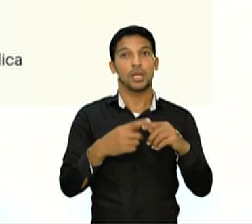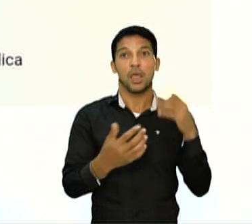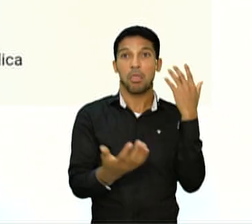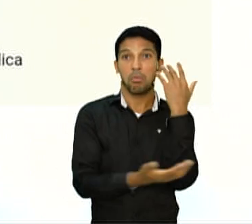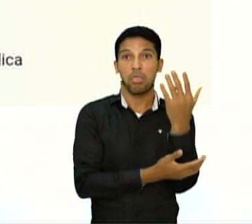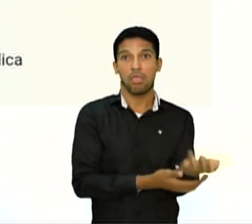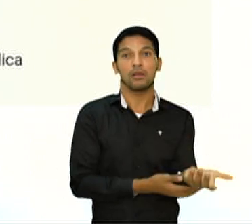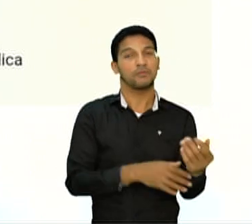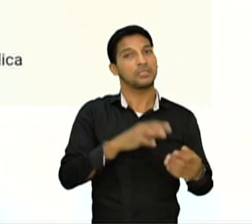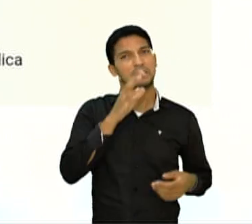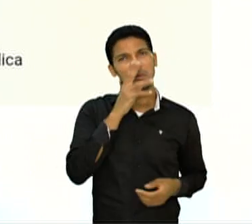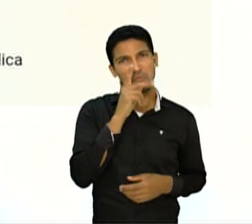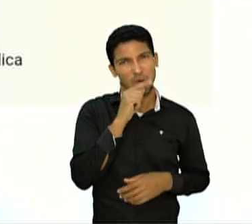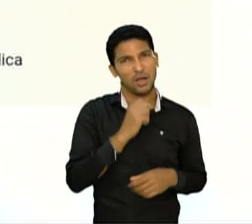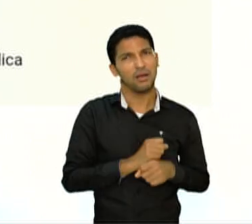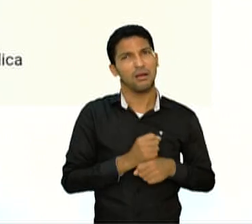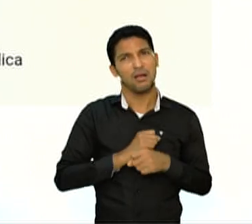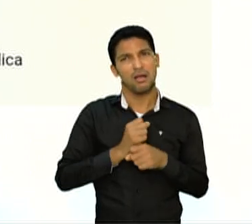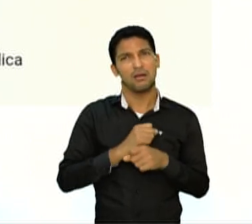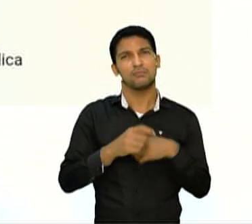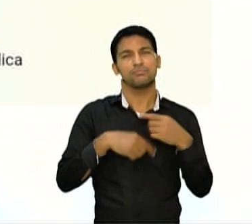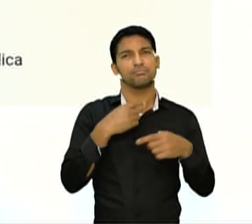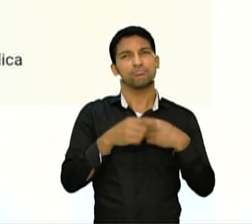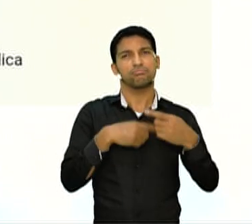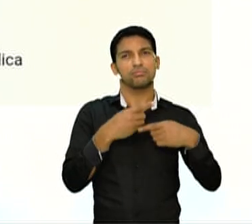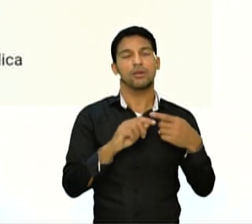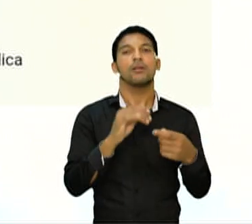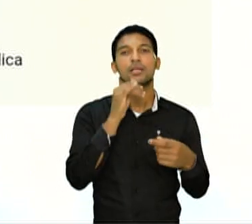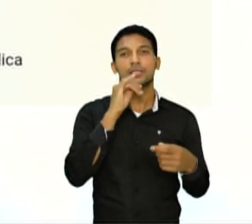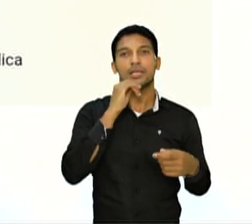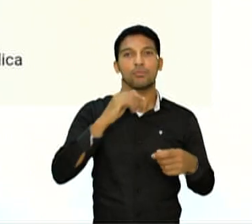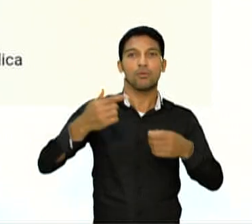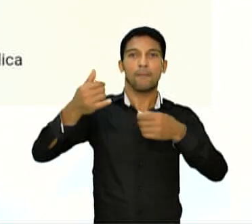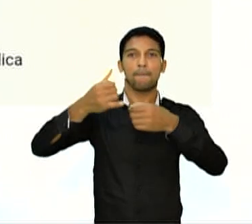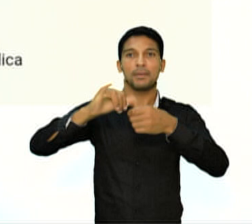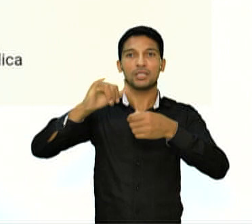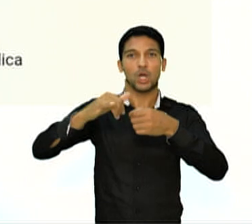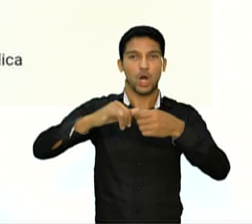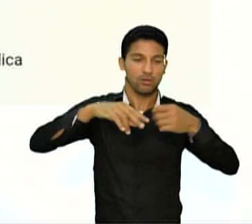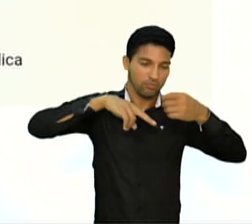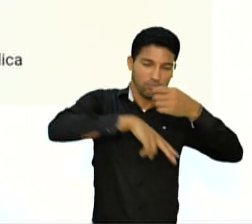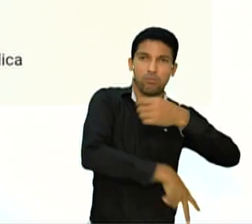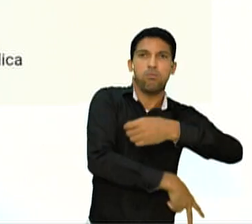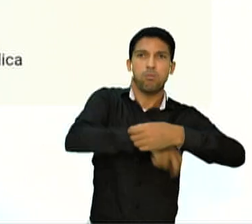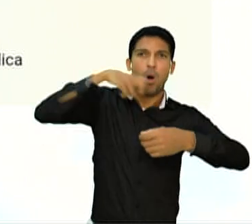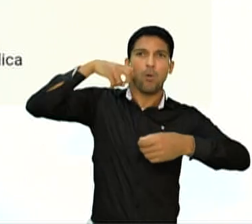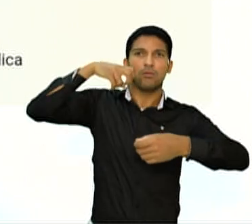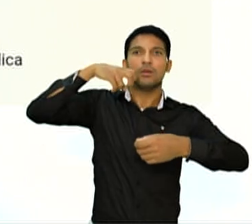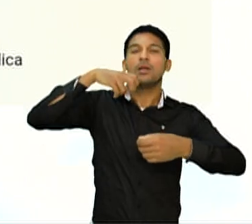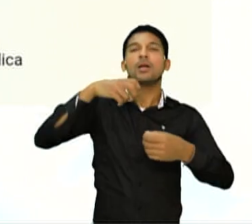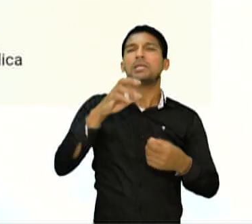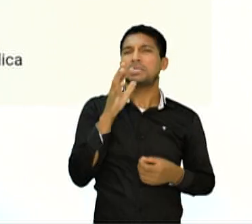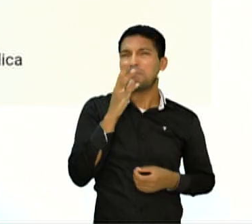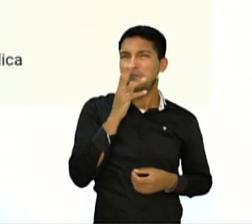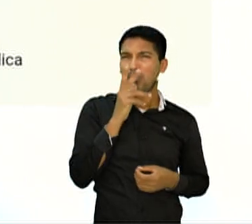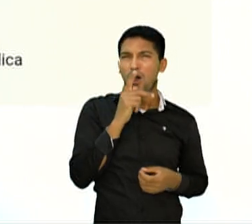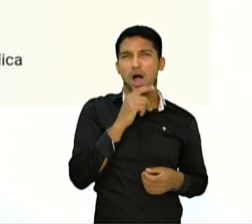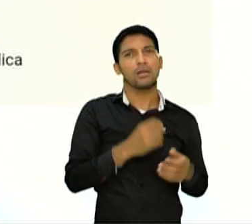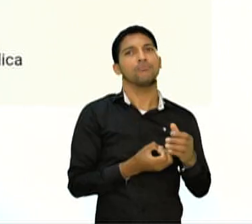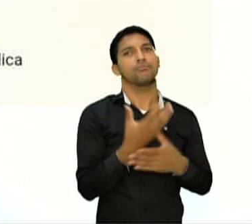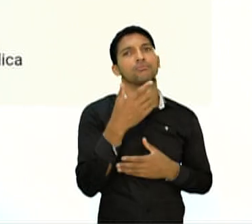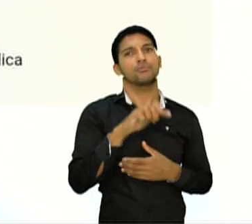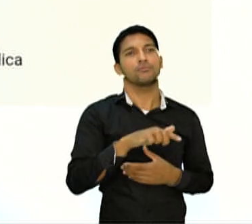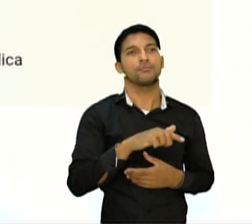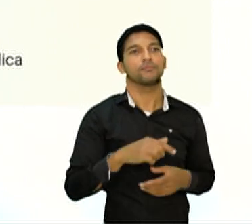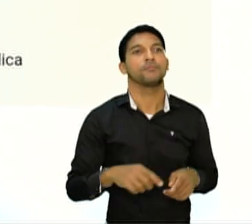até 500 ou 600 milhões de anos. O petróleo, o gás natural, o carvão mineral e a energia nuclear